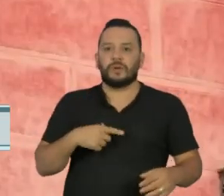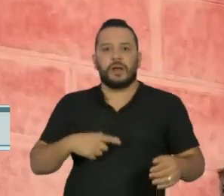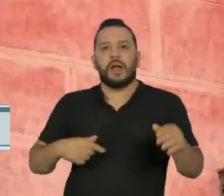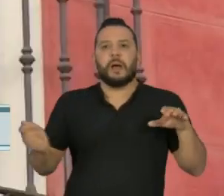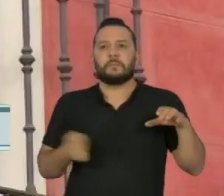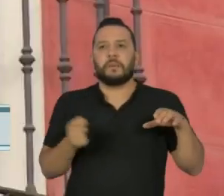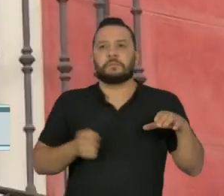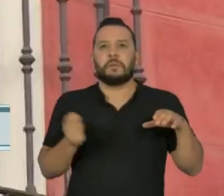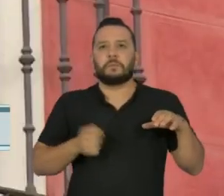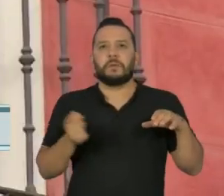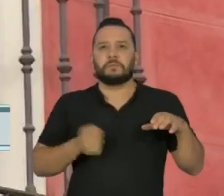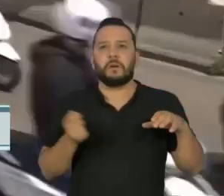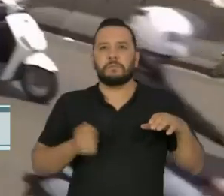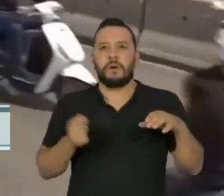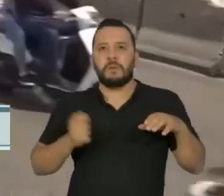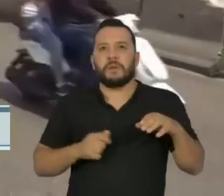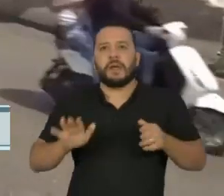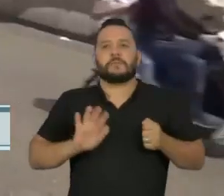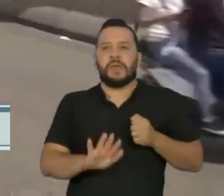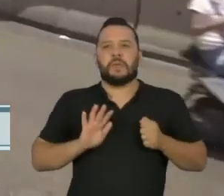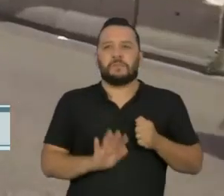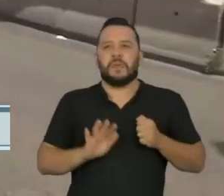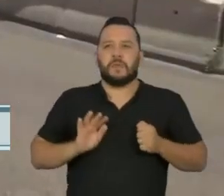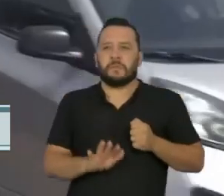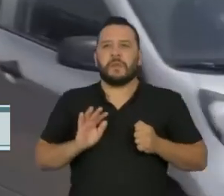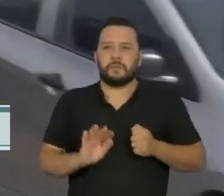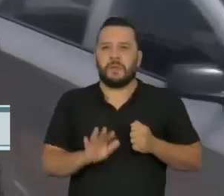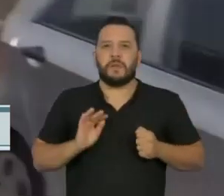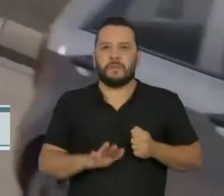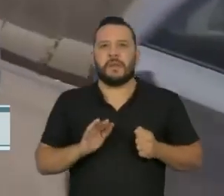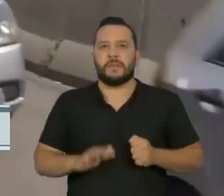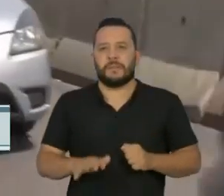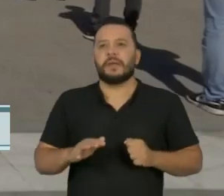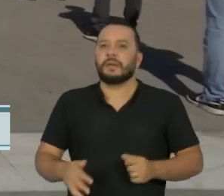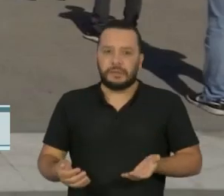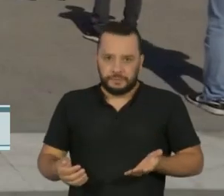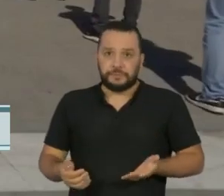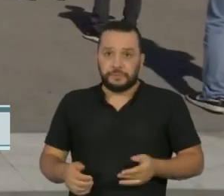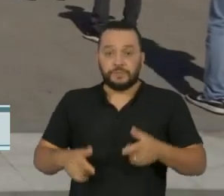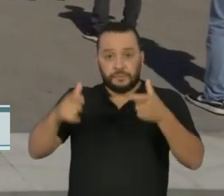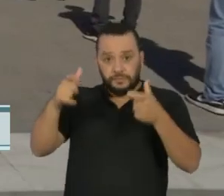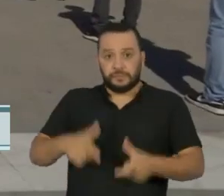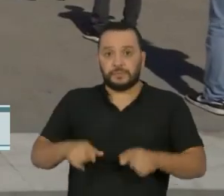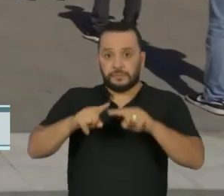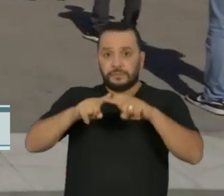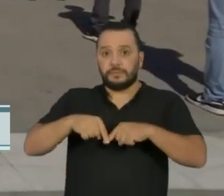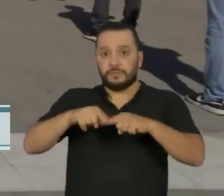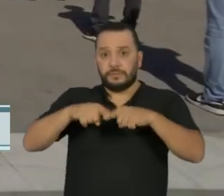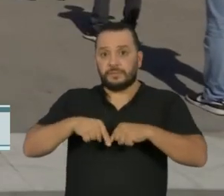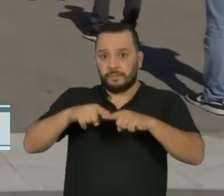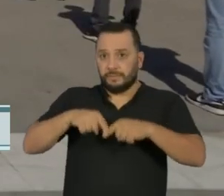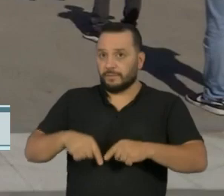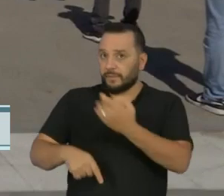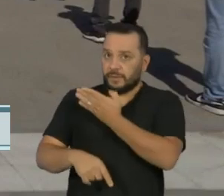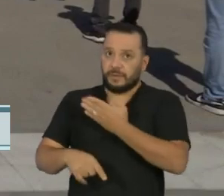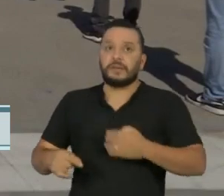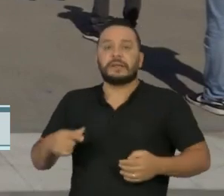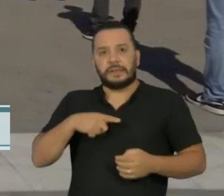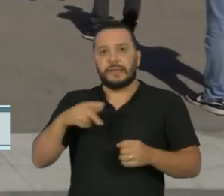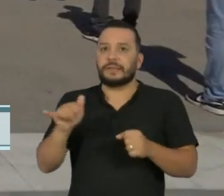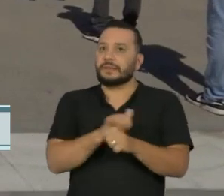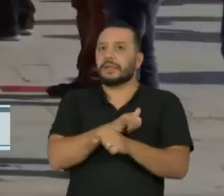Panelas, tambores e até buzinas são as ferramentas. Em Atenas, na Grécia, adotaram uma